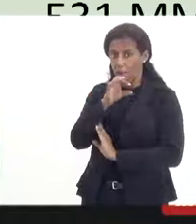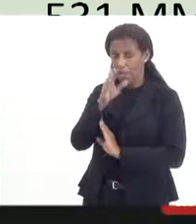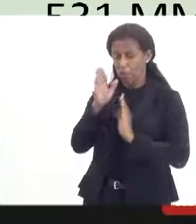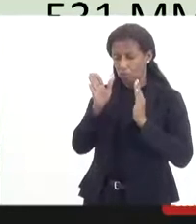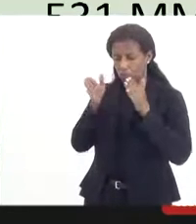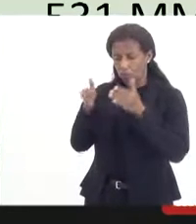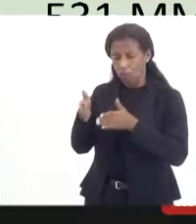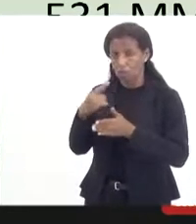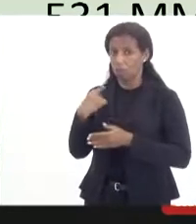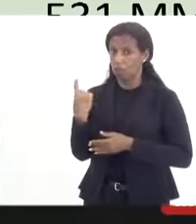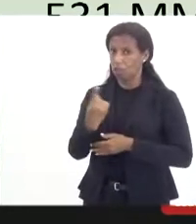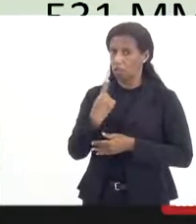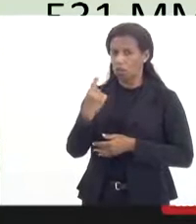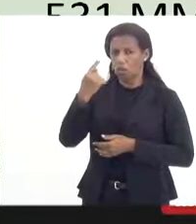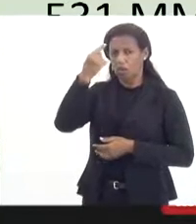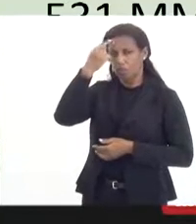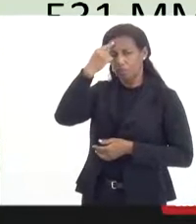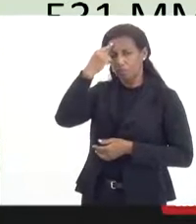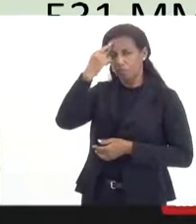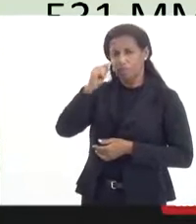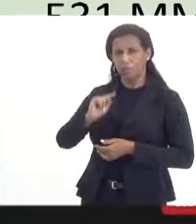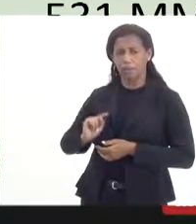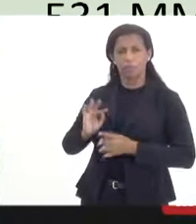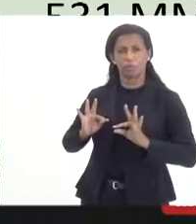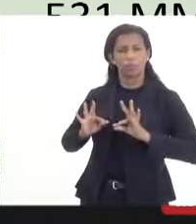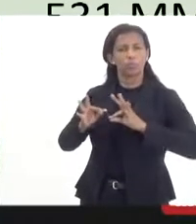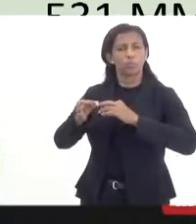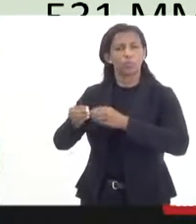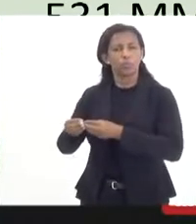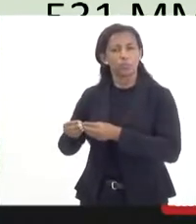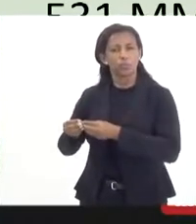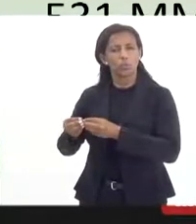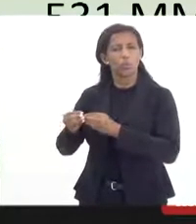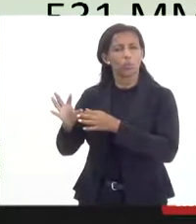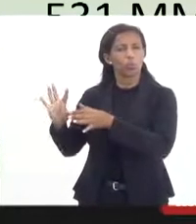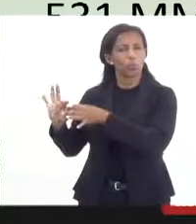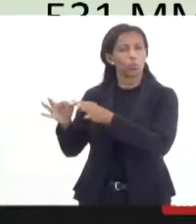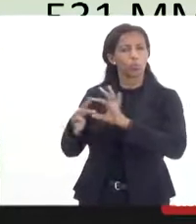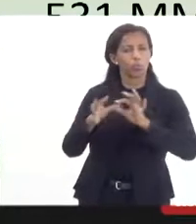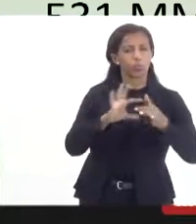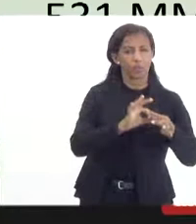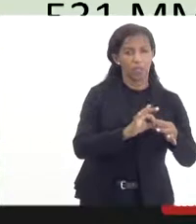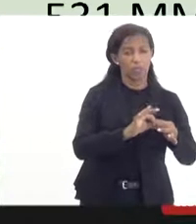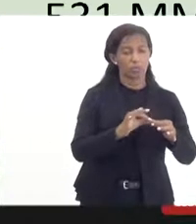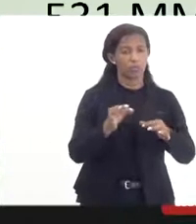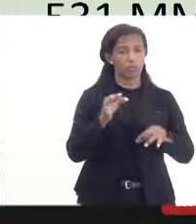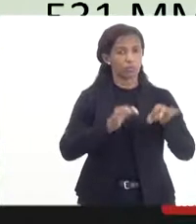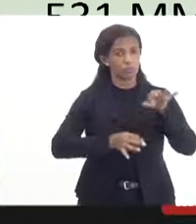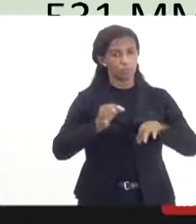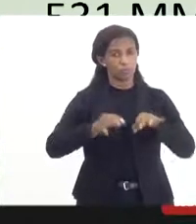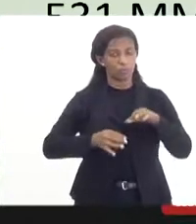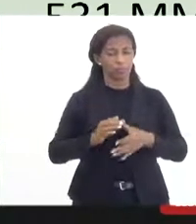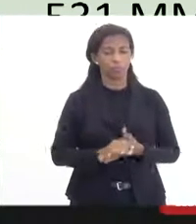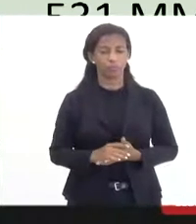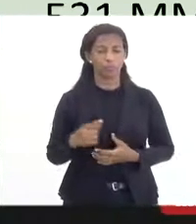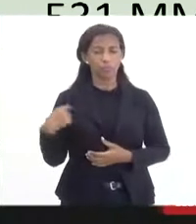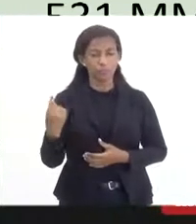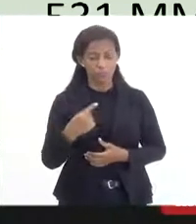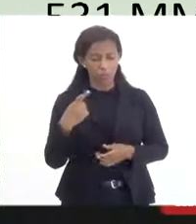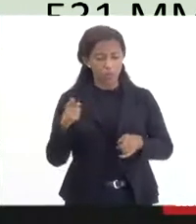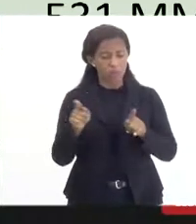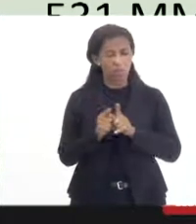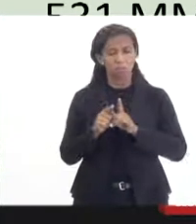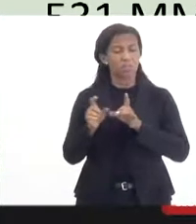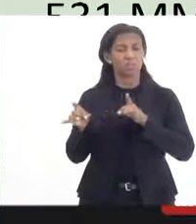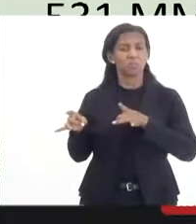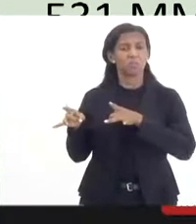julgamos defensável, sobretudo diante do contexto judicial, nós também não